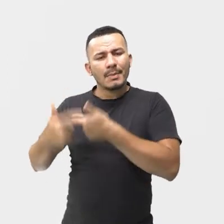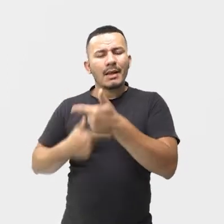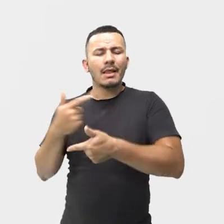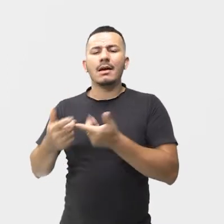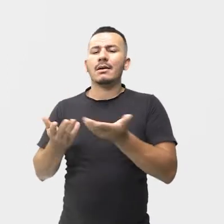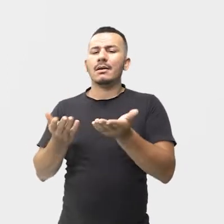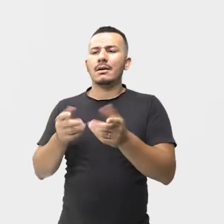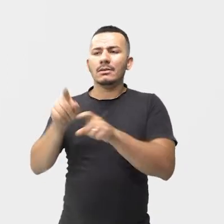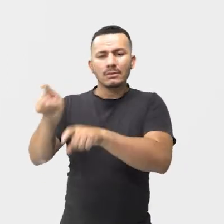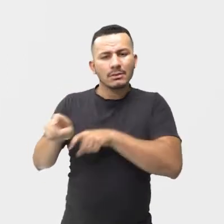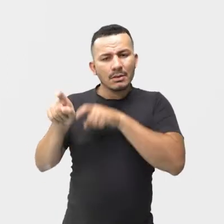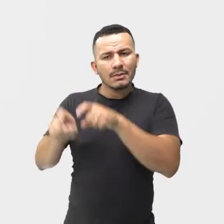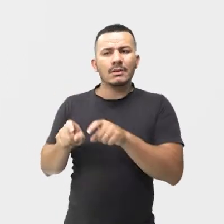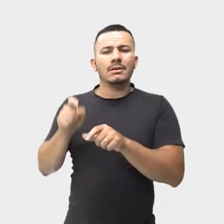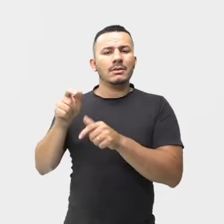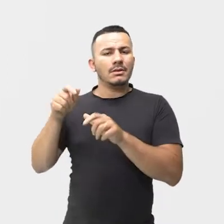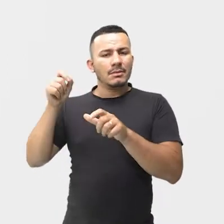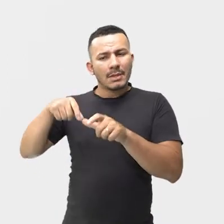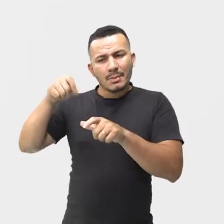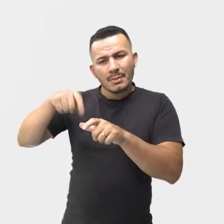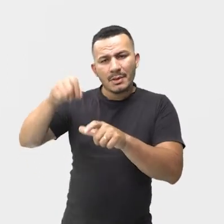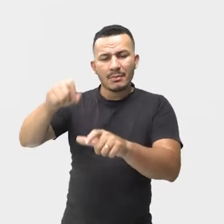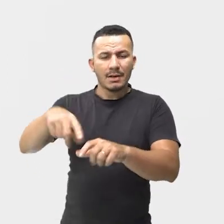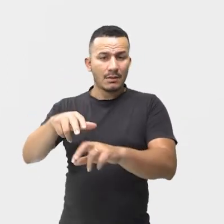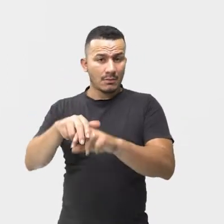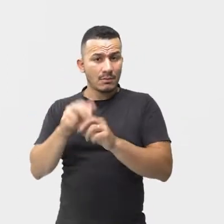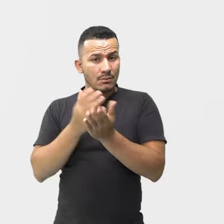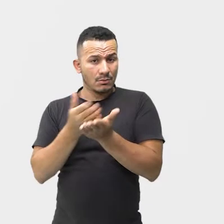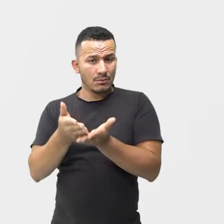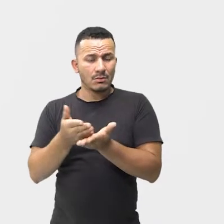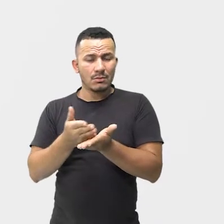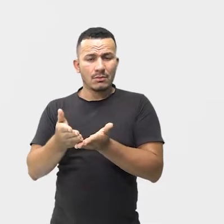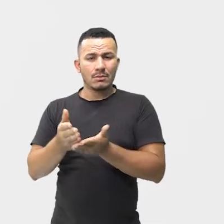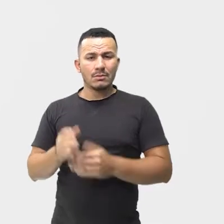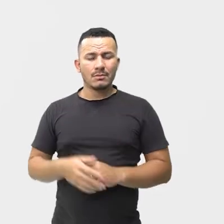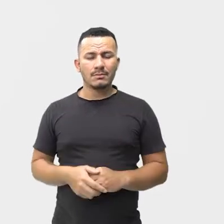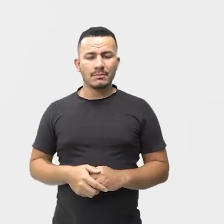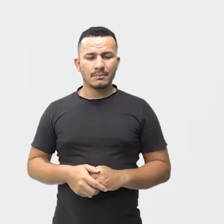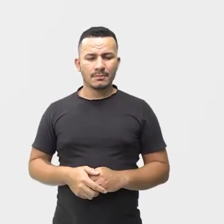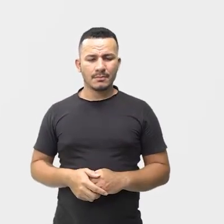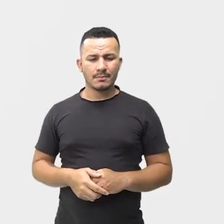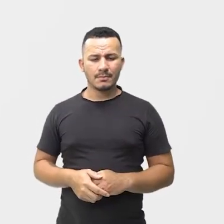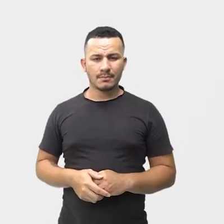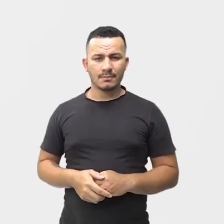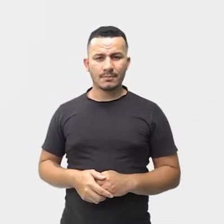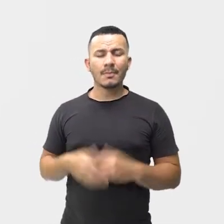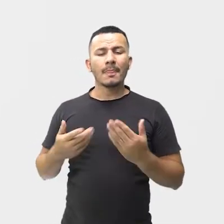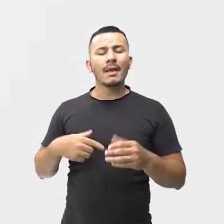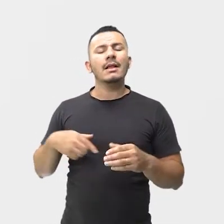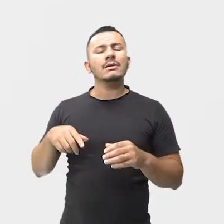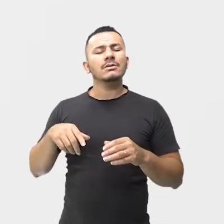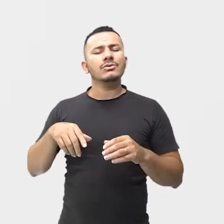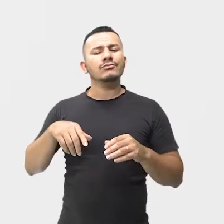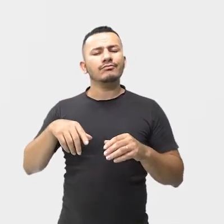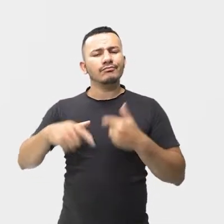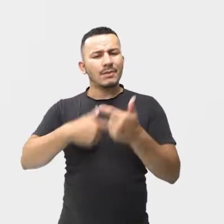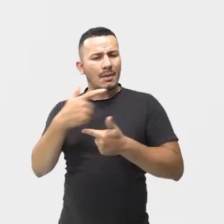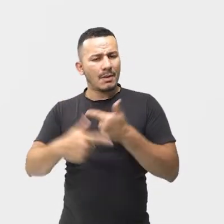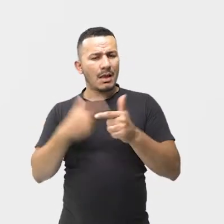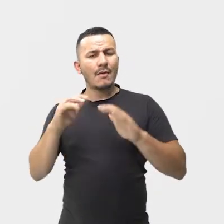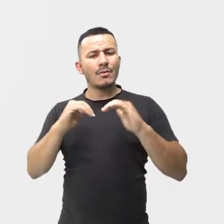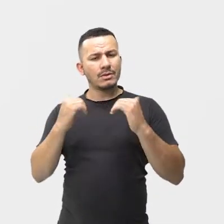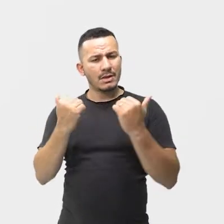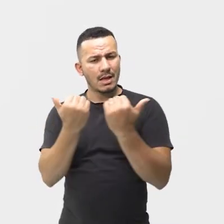a plantar. Teve o início do cultivo nos campos. Artesanato, então eles produziam a cerâmica, os